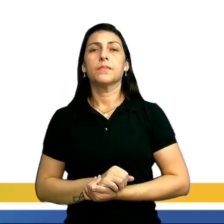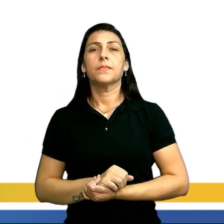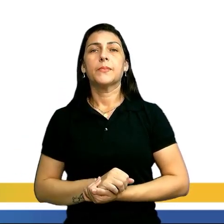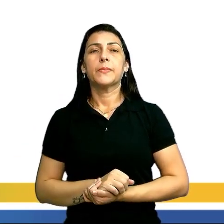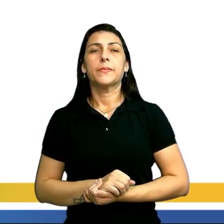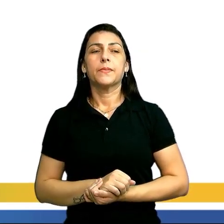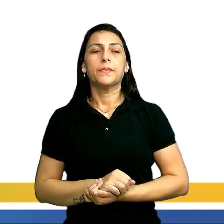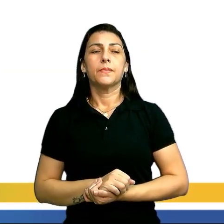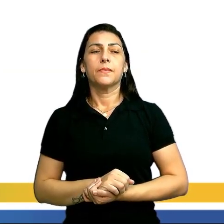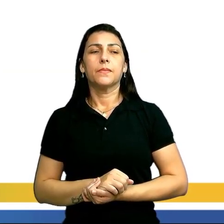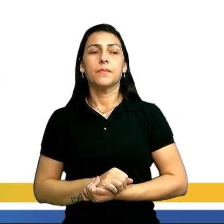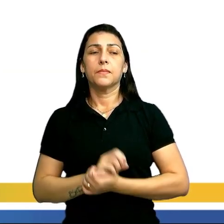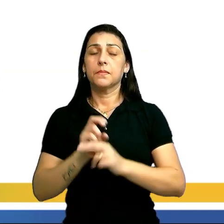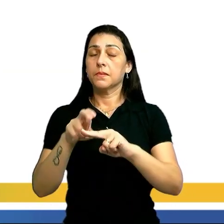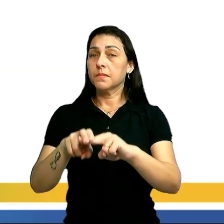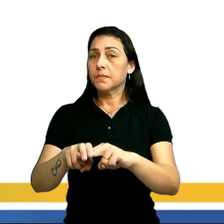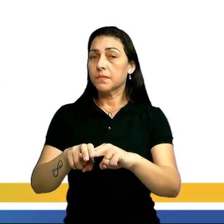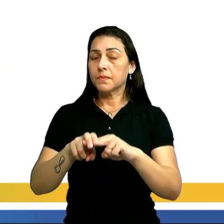27,5.